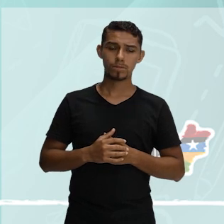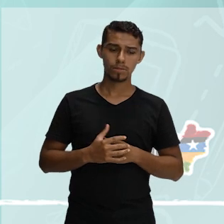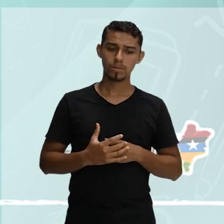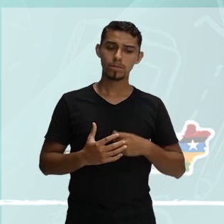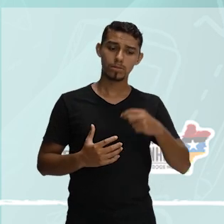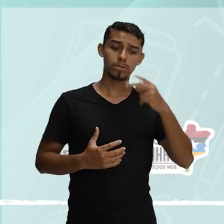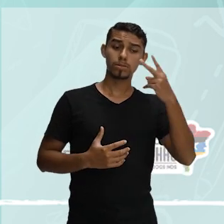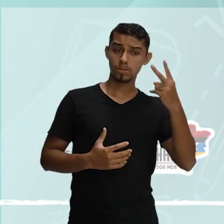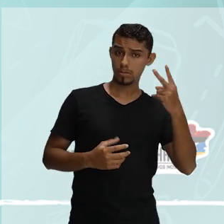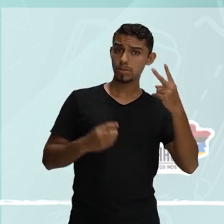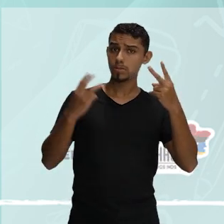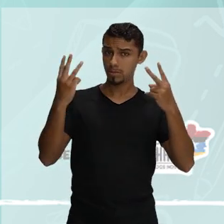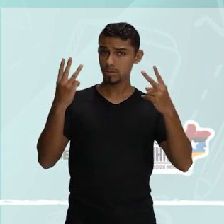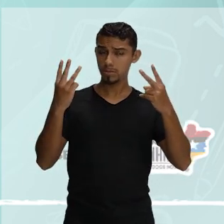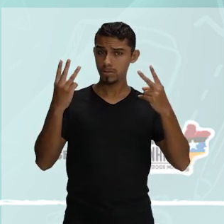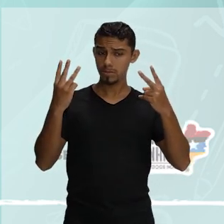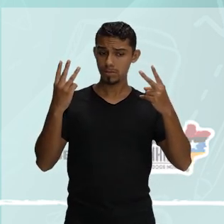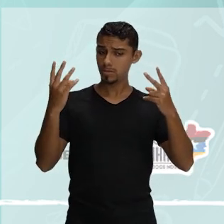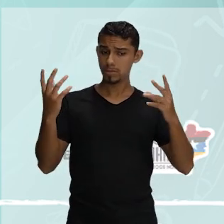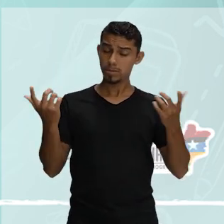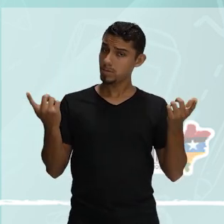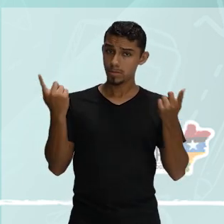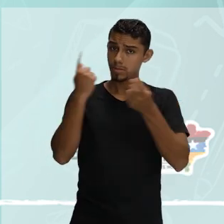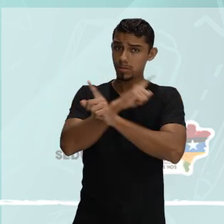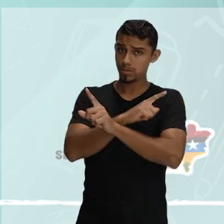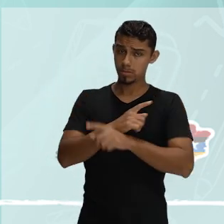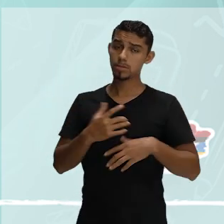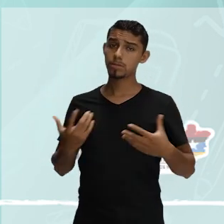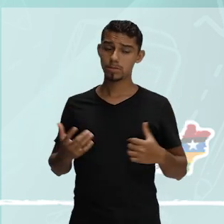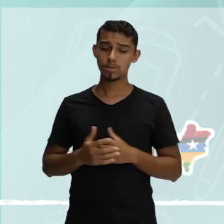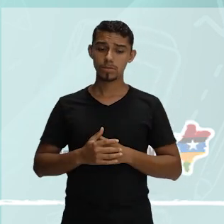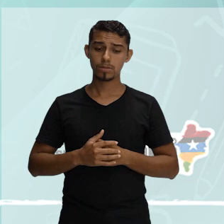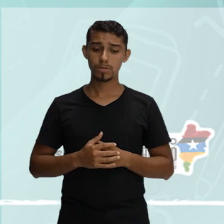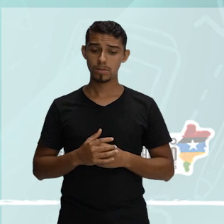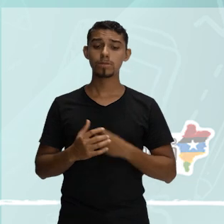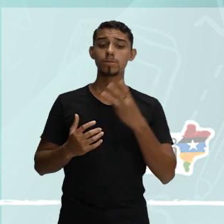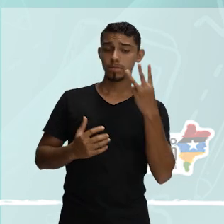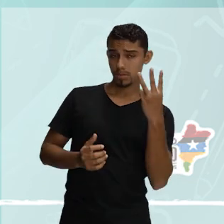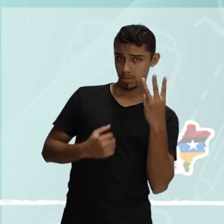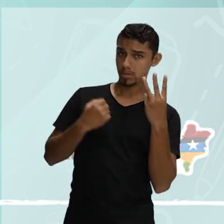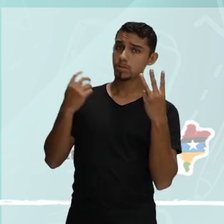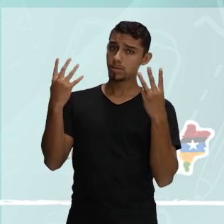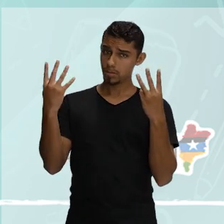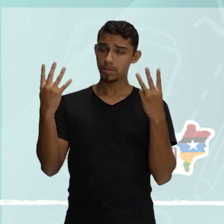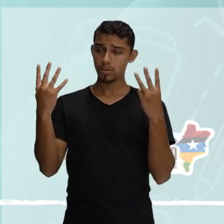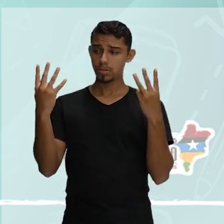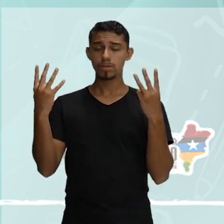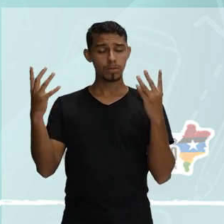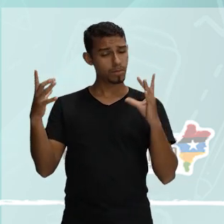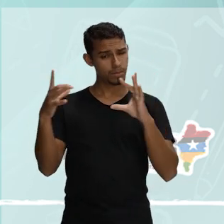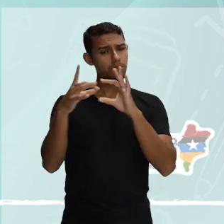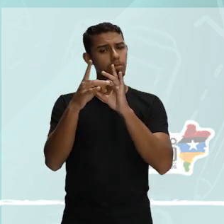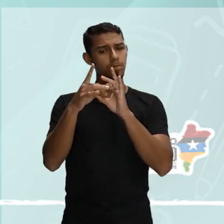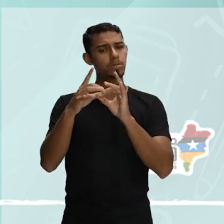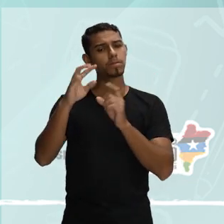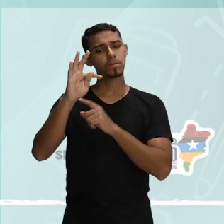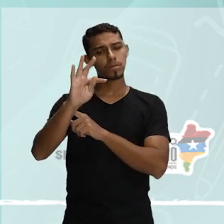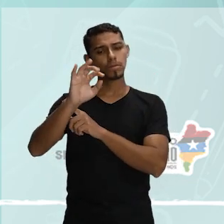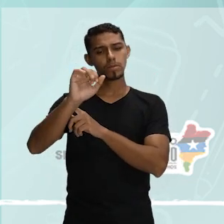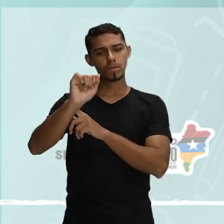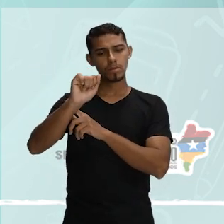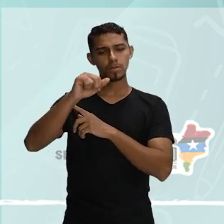3 têm maior parentesco. Não, é o contrário. 3 e 4 têm maior parentesco pelo fato que